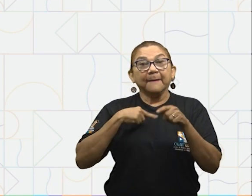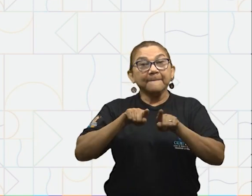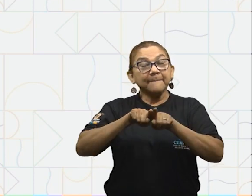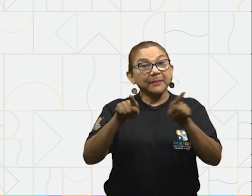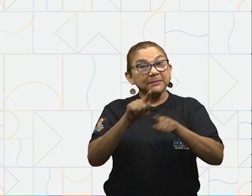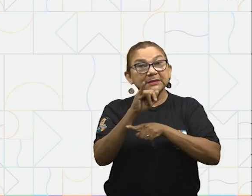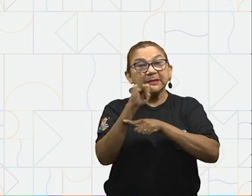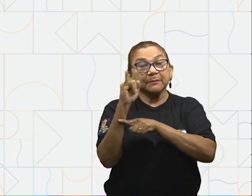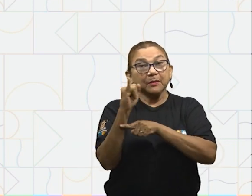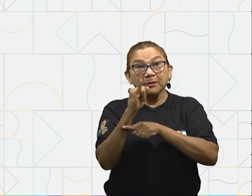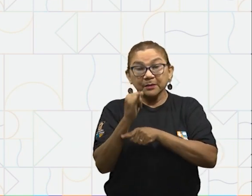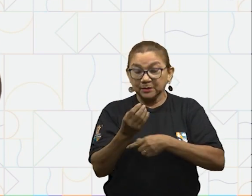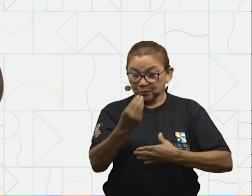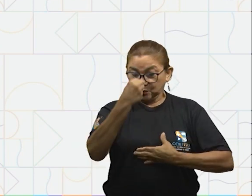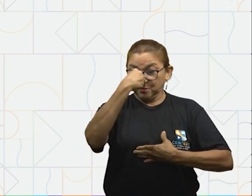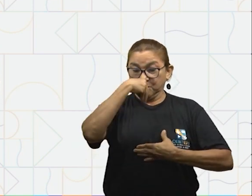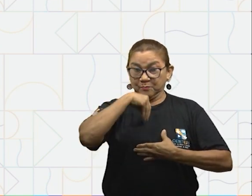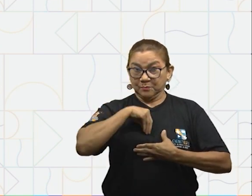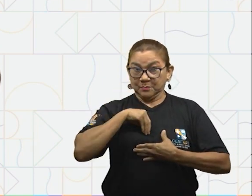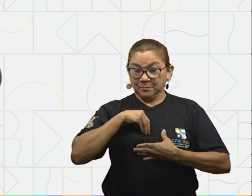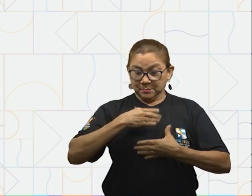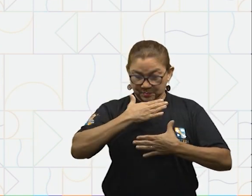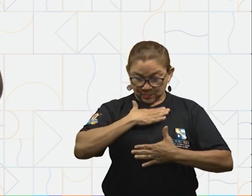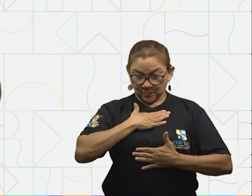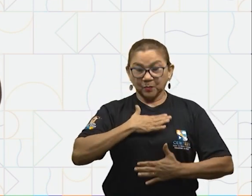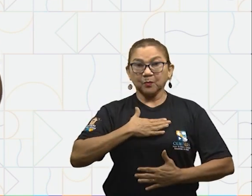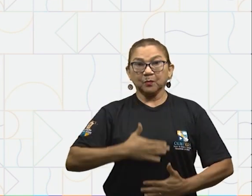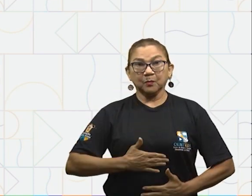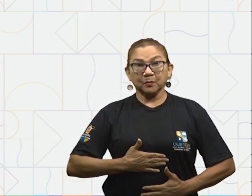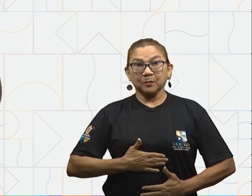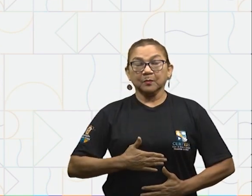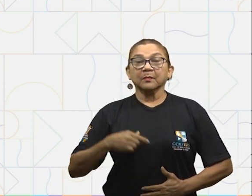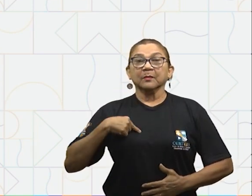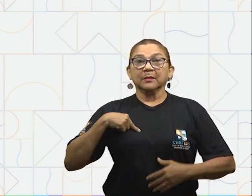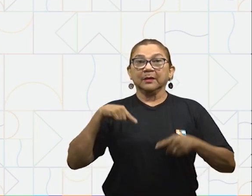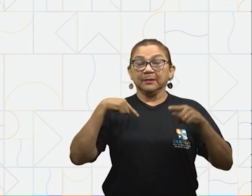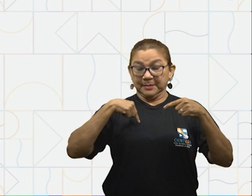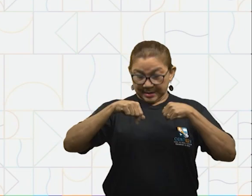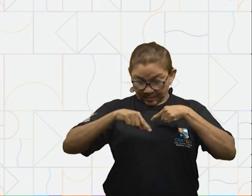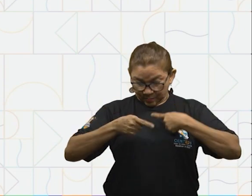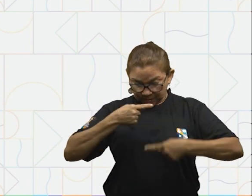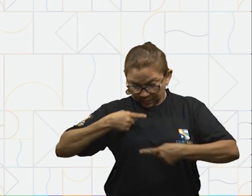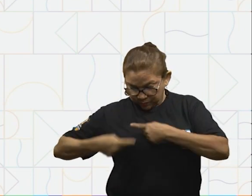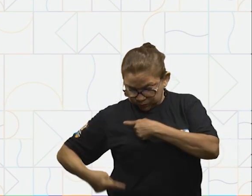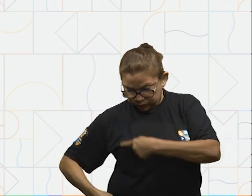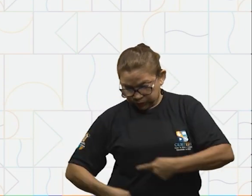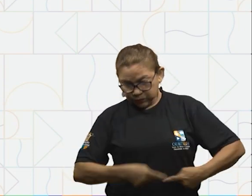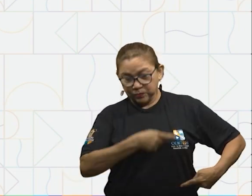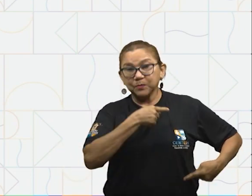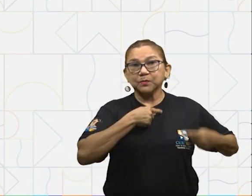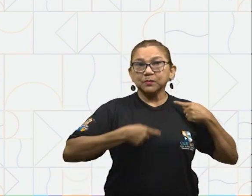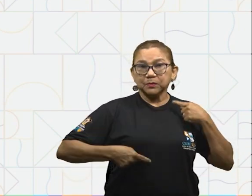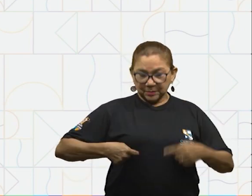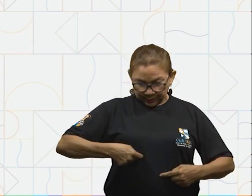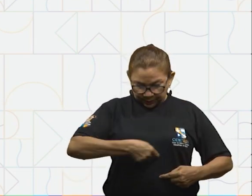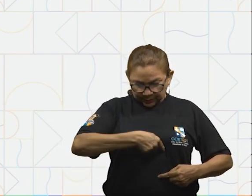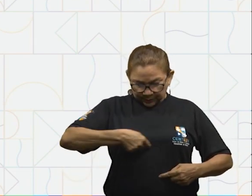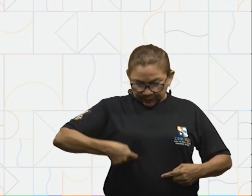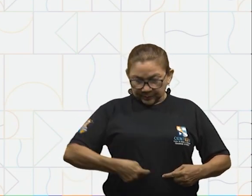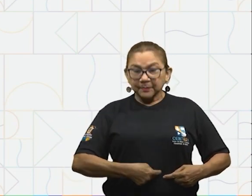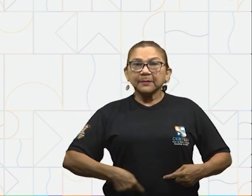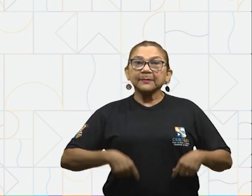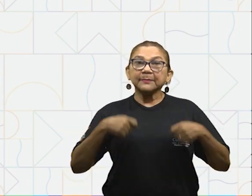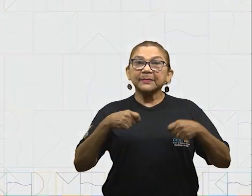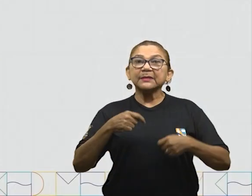serem utilizados pelo corpo, um processo chamado de digestão. Para que isso aconteça, os alimentos precisam passar pelo